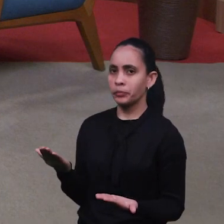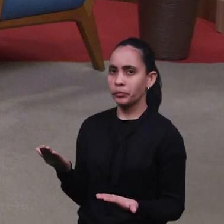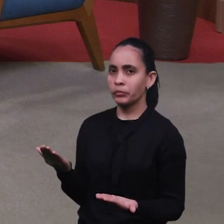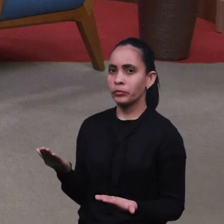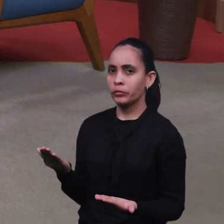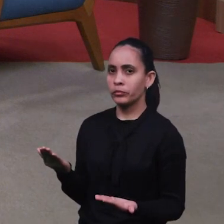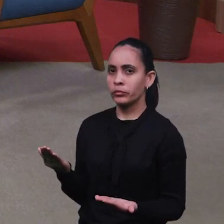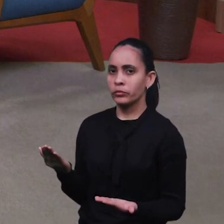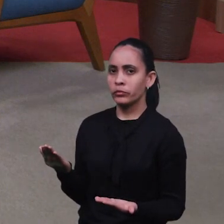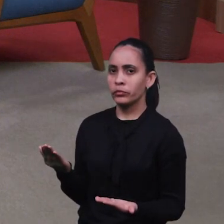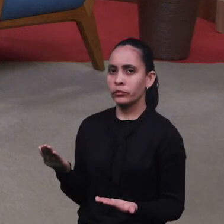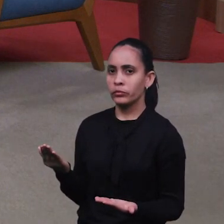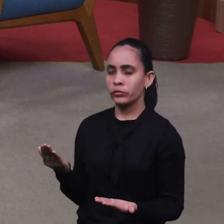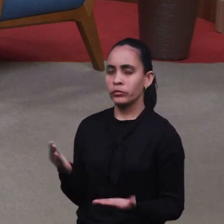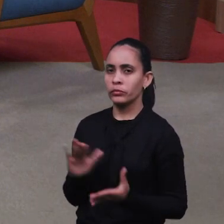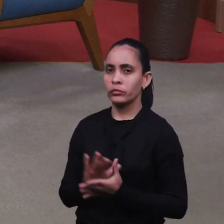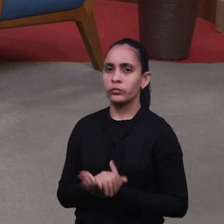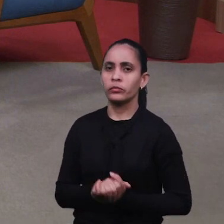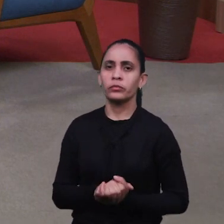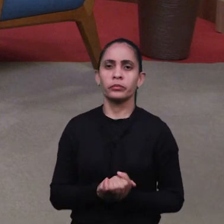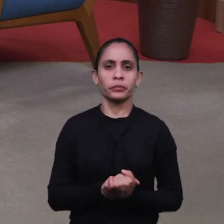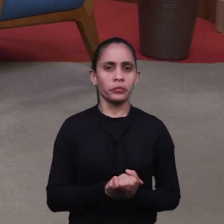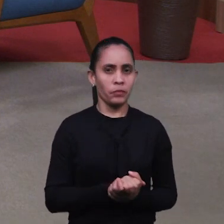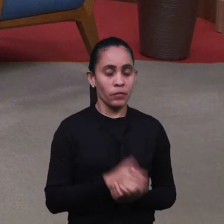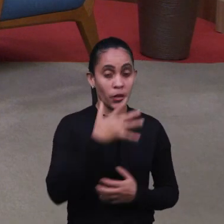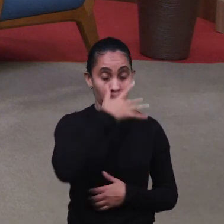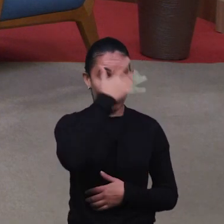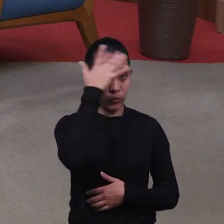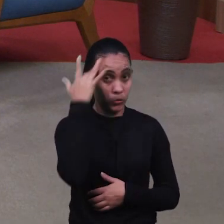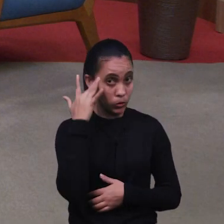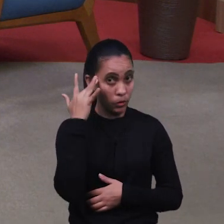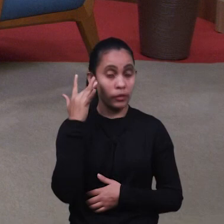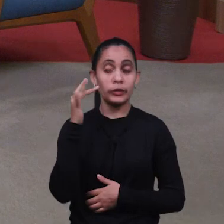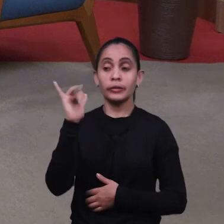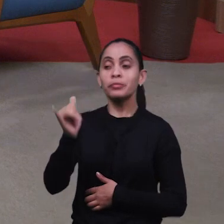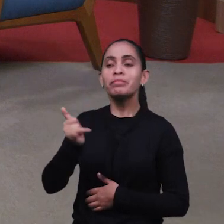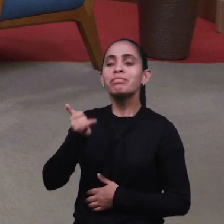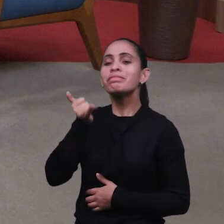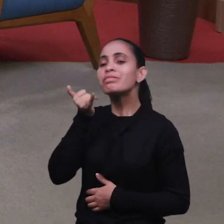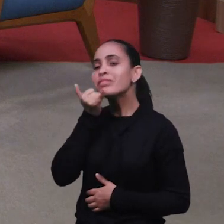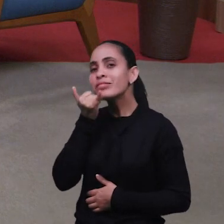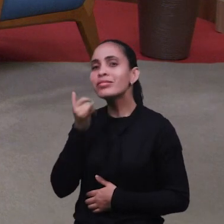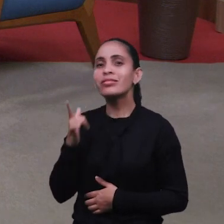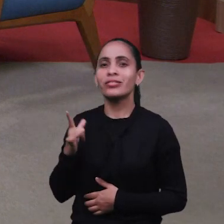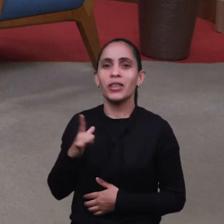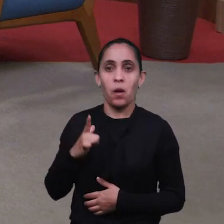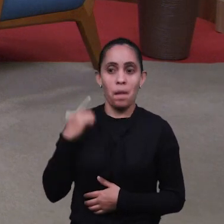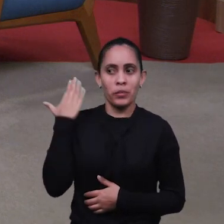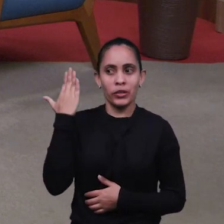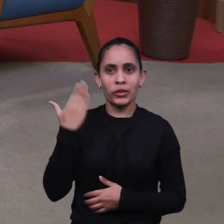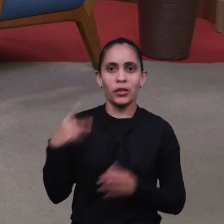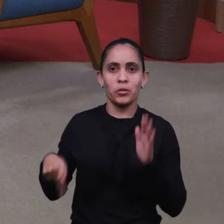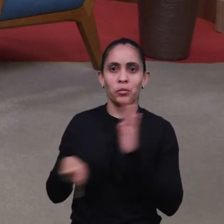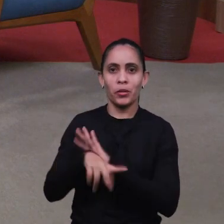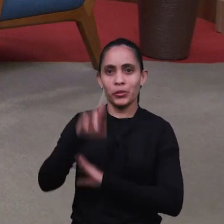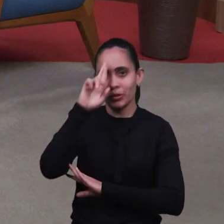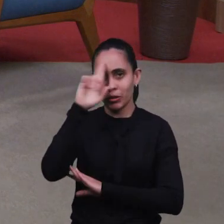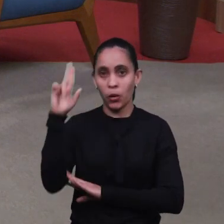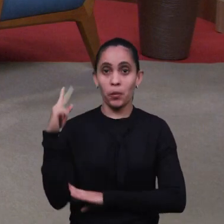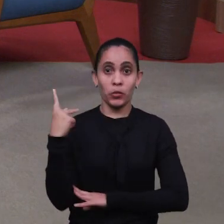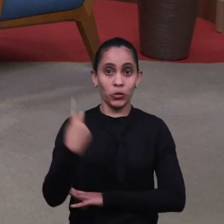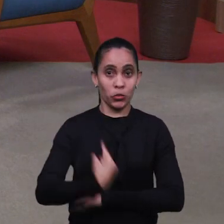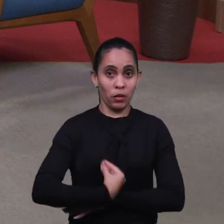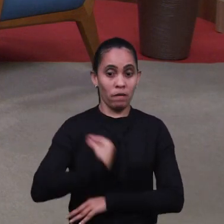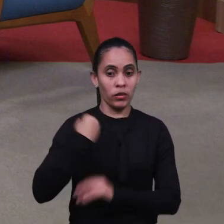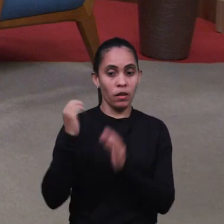que precisar. O número é esse que está aparecendo aí na tela. 0800 707 3076. A pessoa que vai